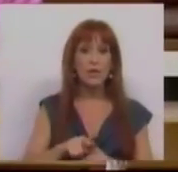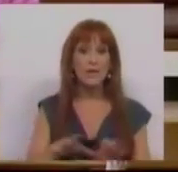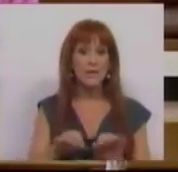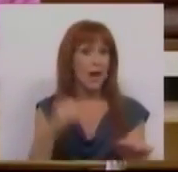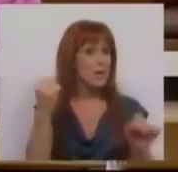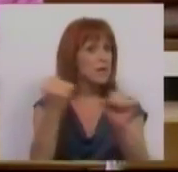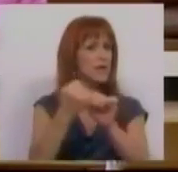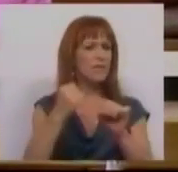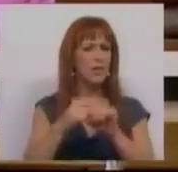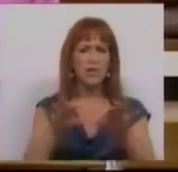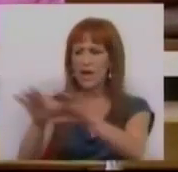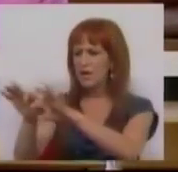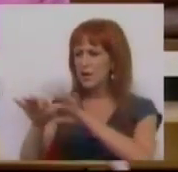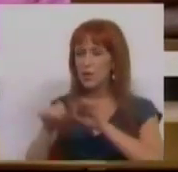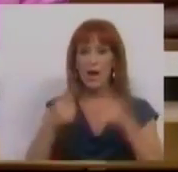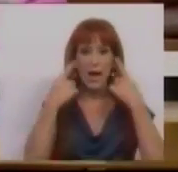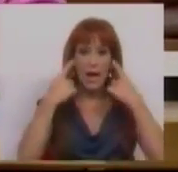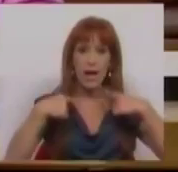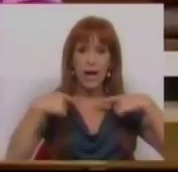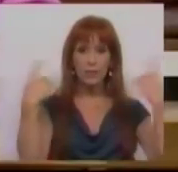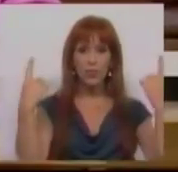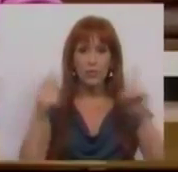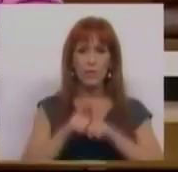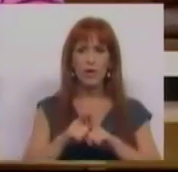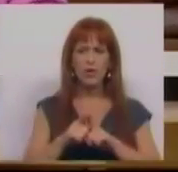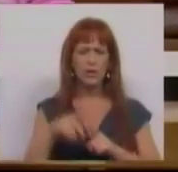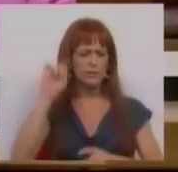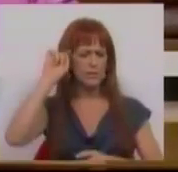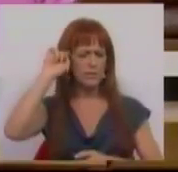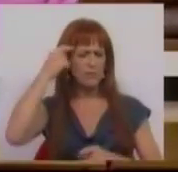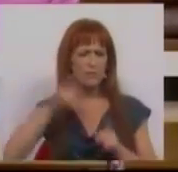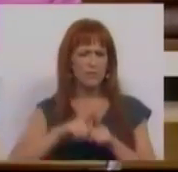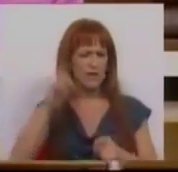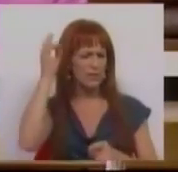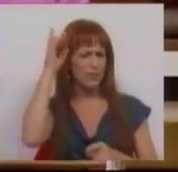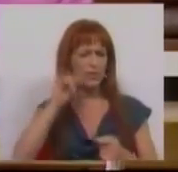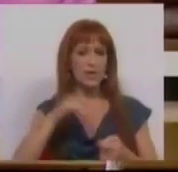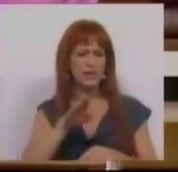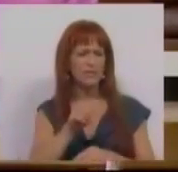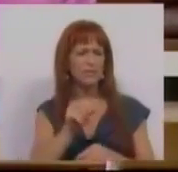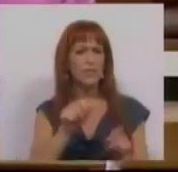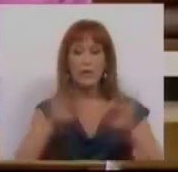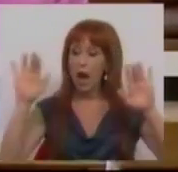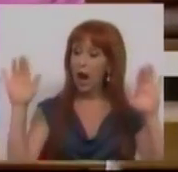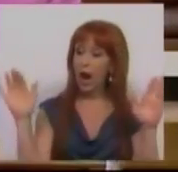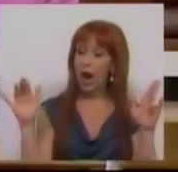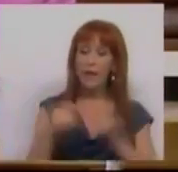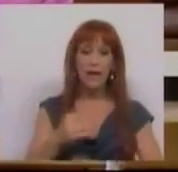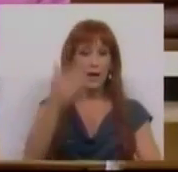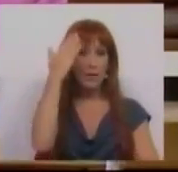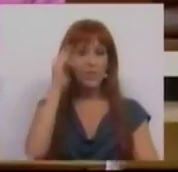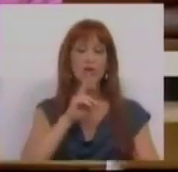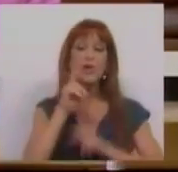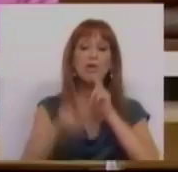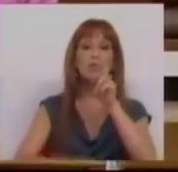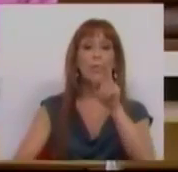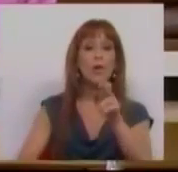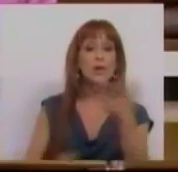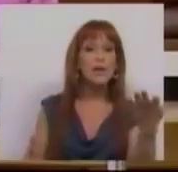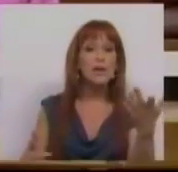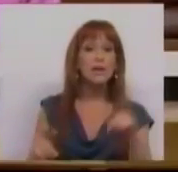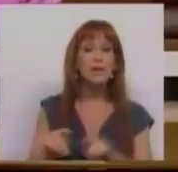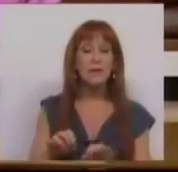enquanto serviço universal e público, adulterar a sua natureza, reduzir a sua capacidade de